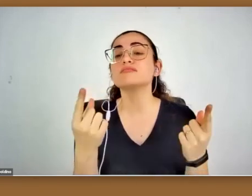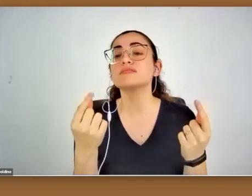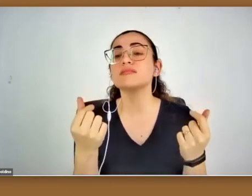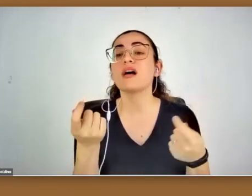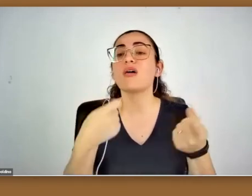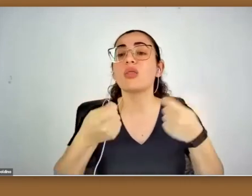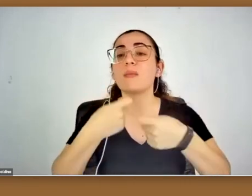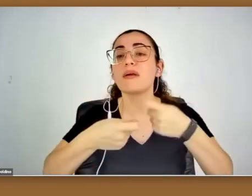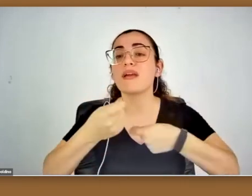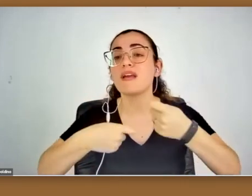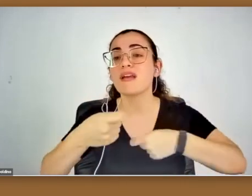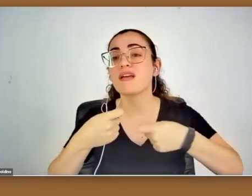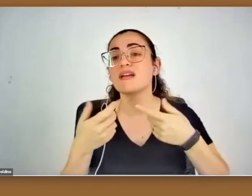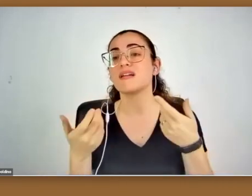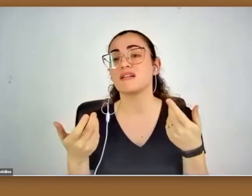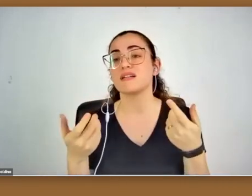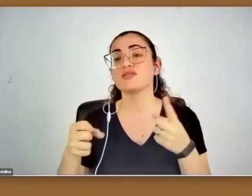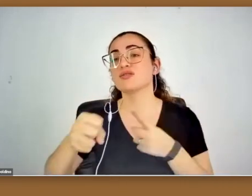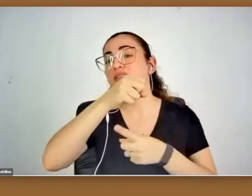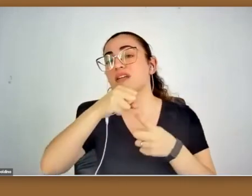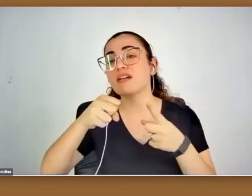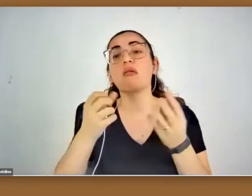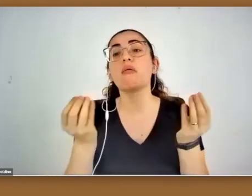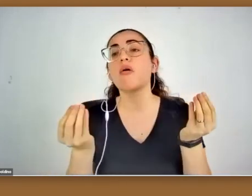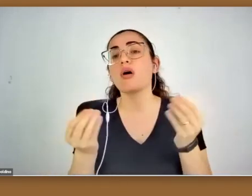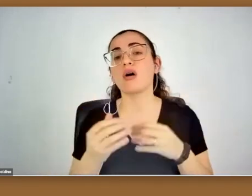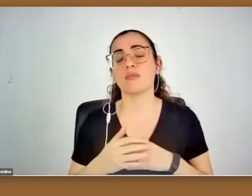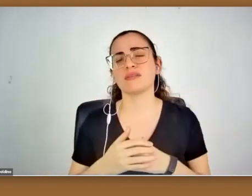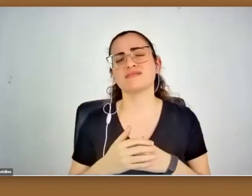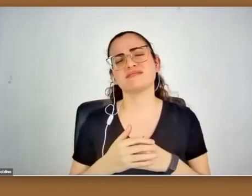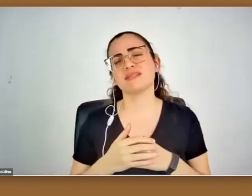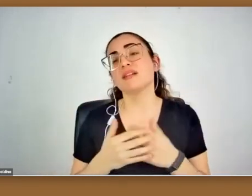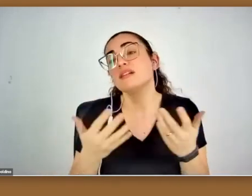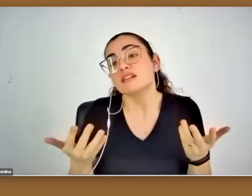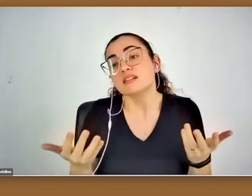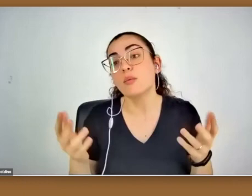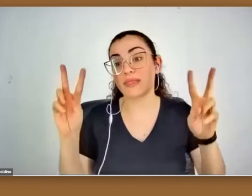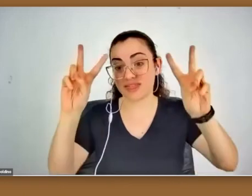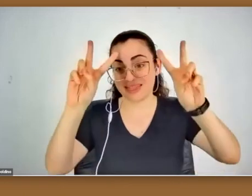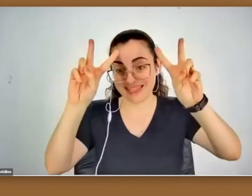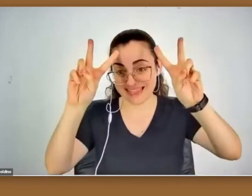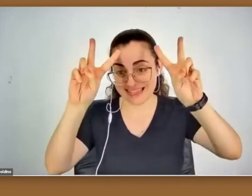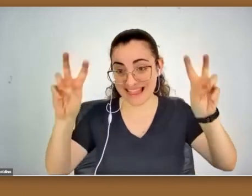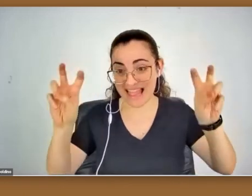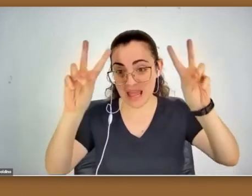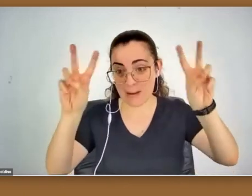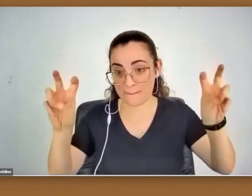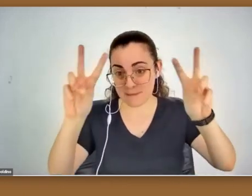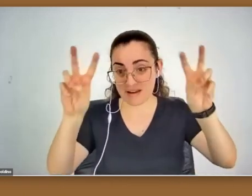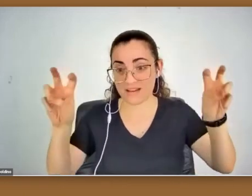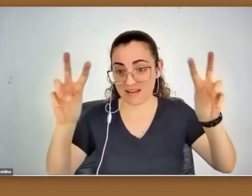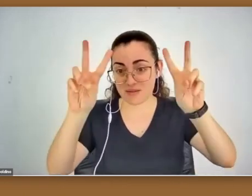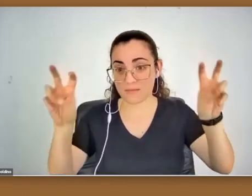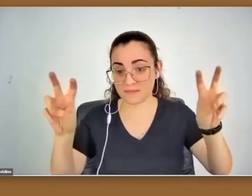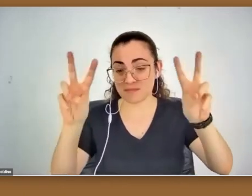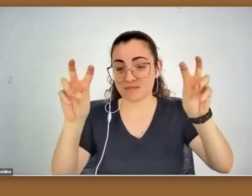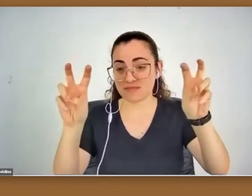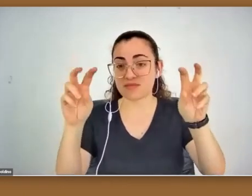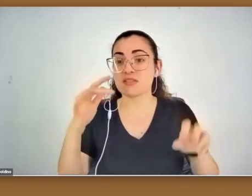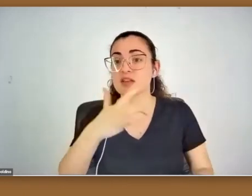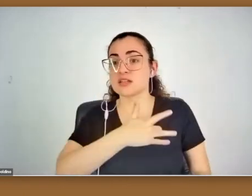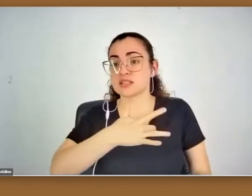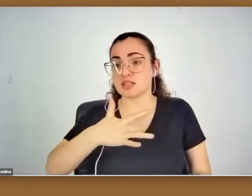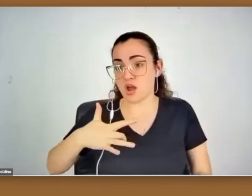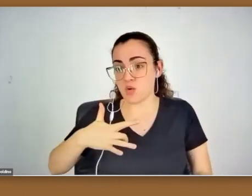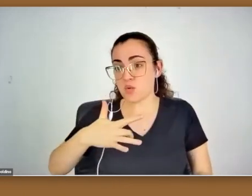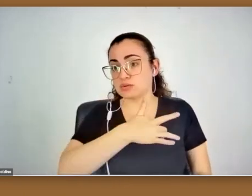gente vive. Então, falar de qualquer questão relacionada à saúde, isso é qualquer uma, tá? O modelo de Dahlgren Whitehead,